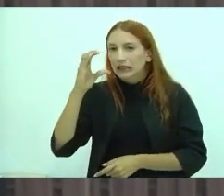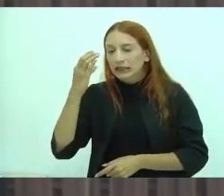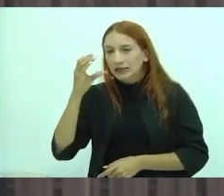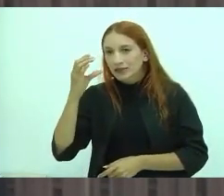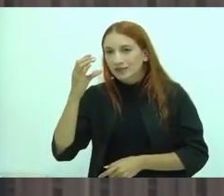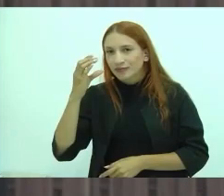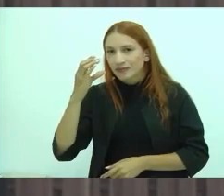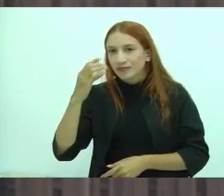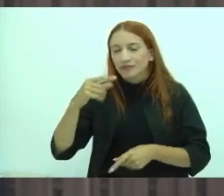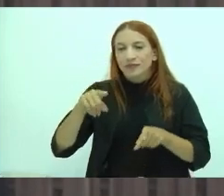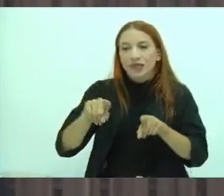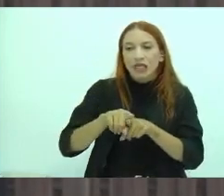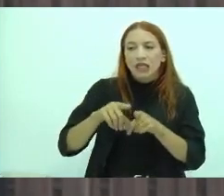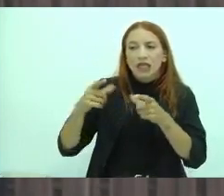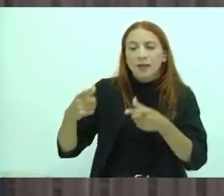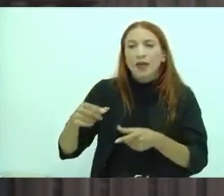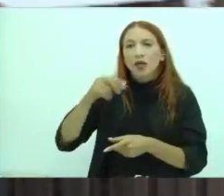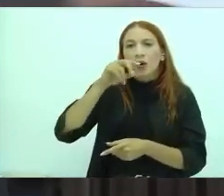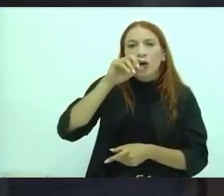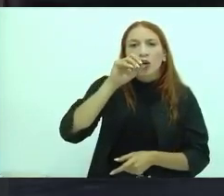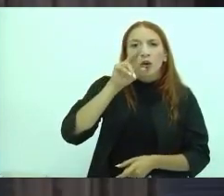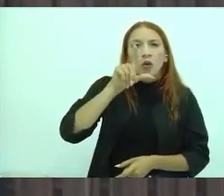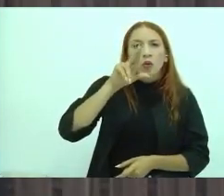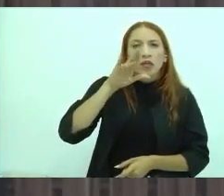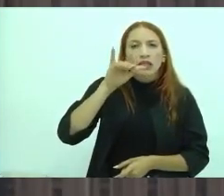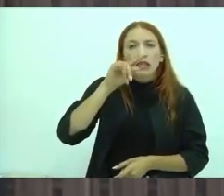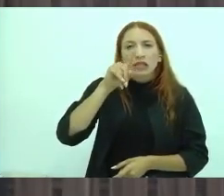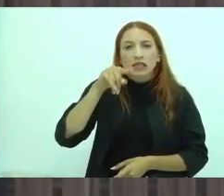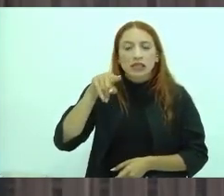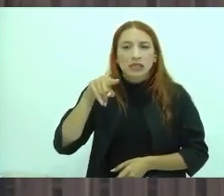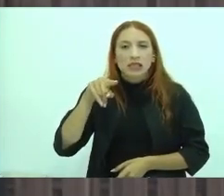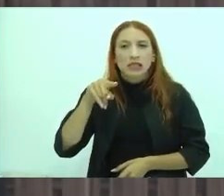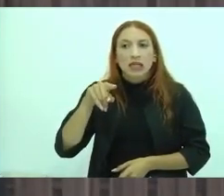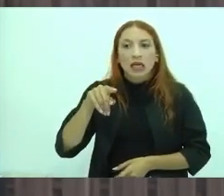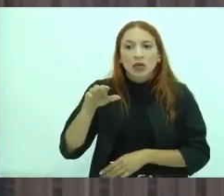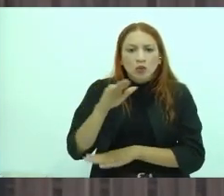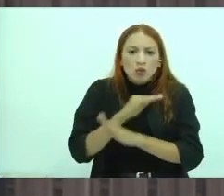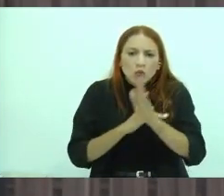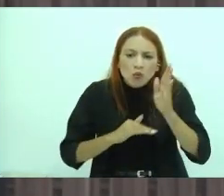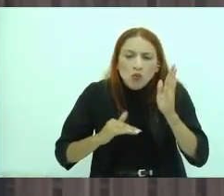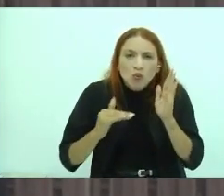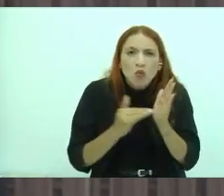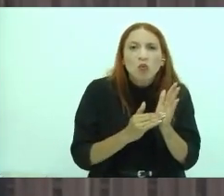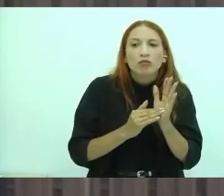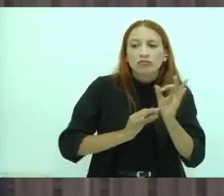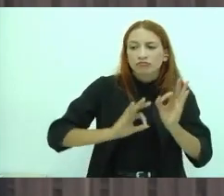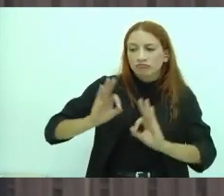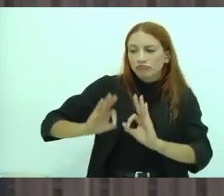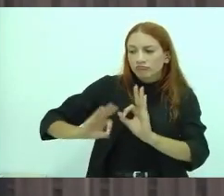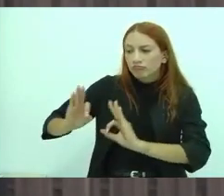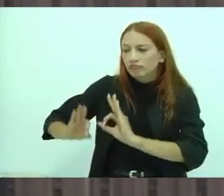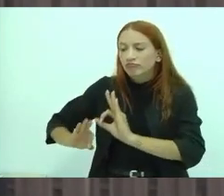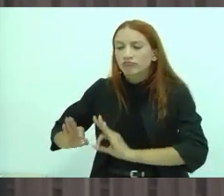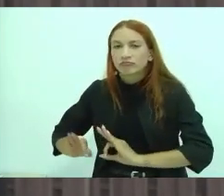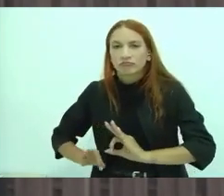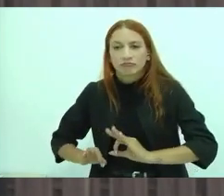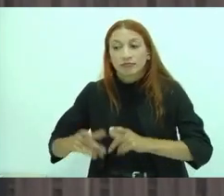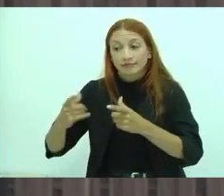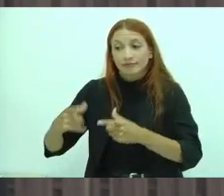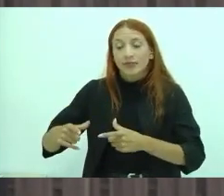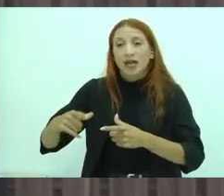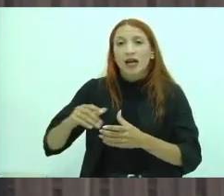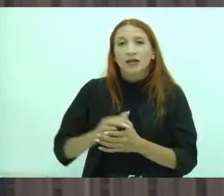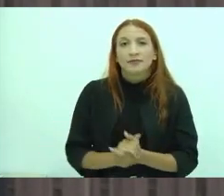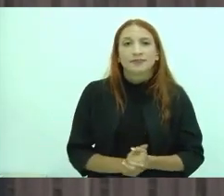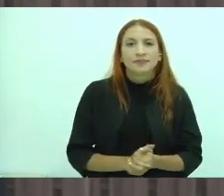no bairro Luiz Eduardo Magalhães, e todas foram pavimentadas. No bairro Luiz Eduardo Magalhães